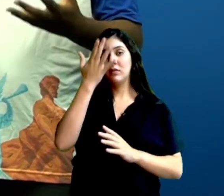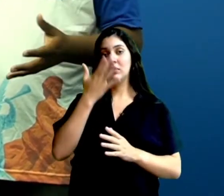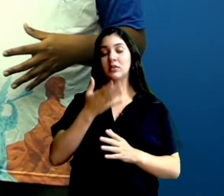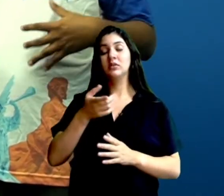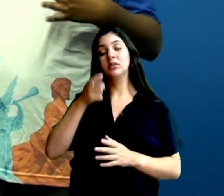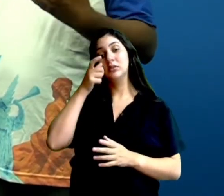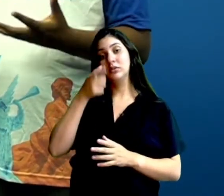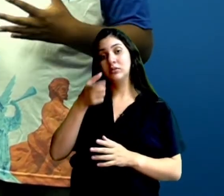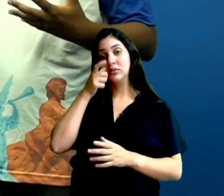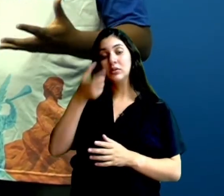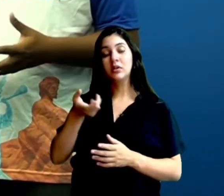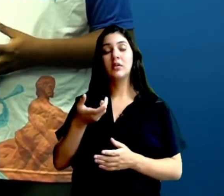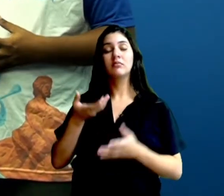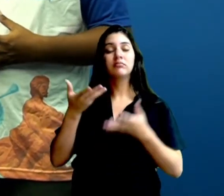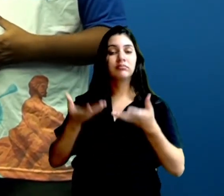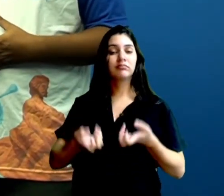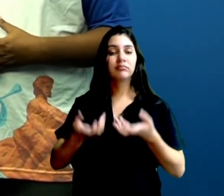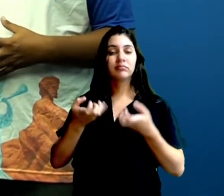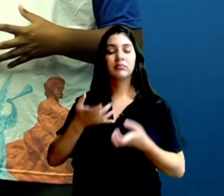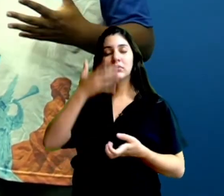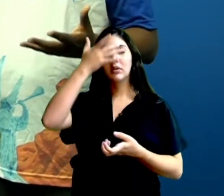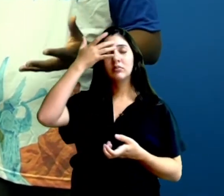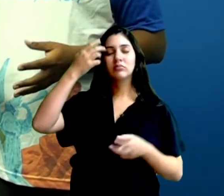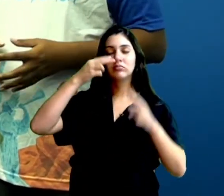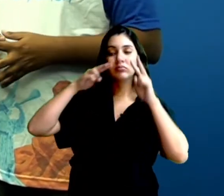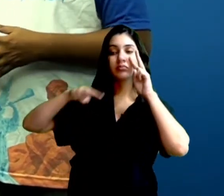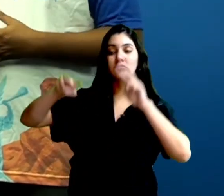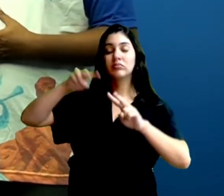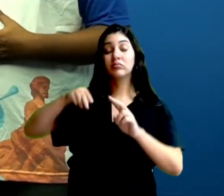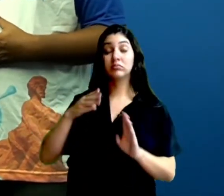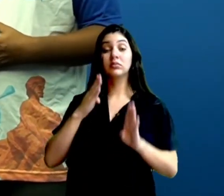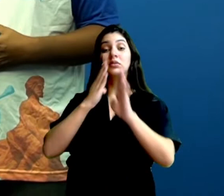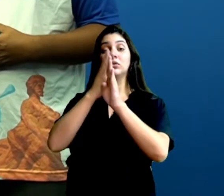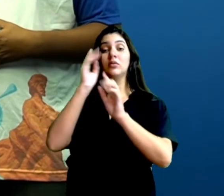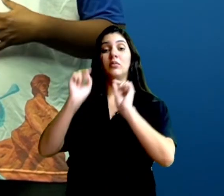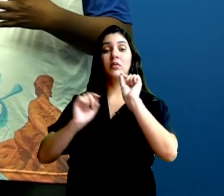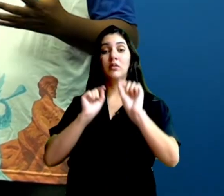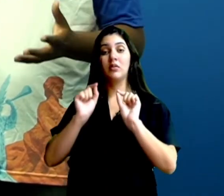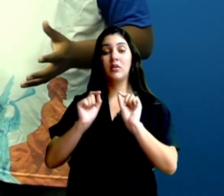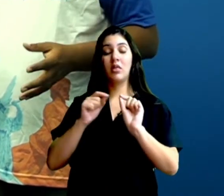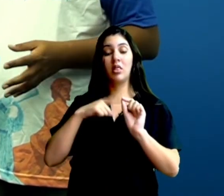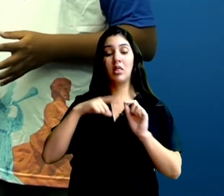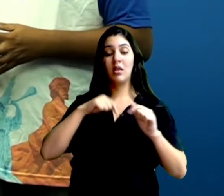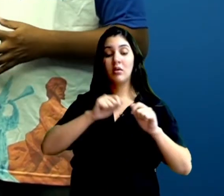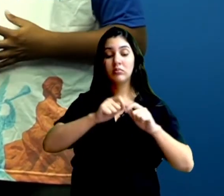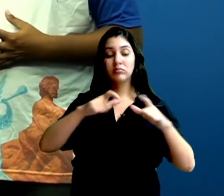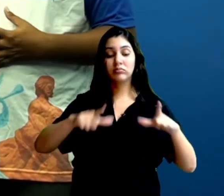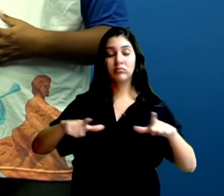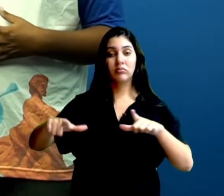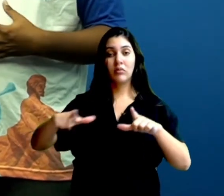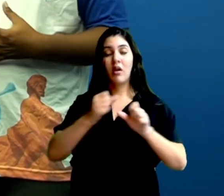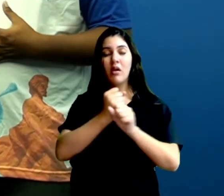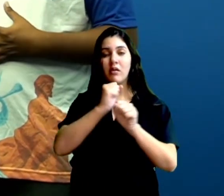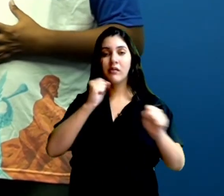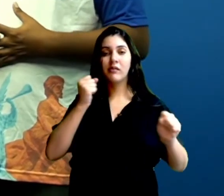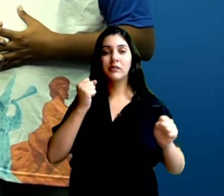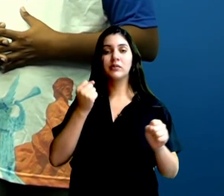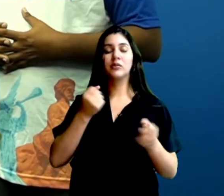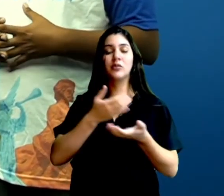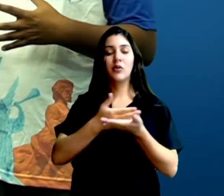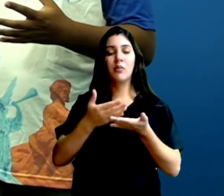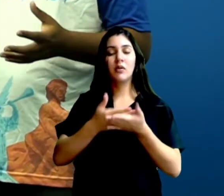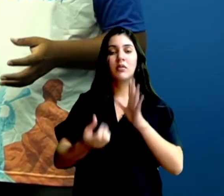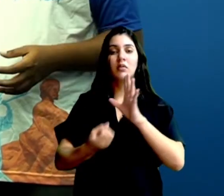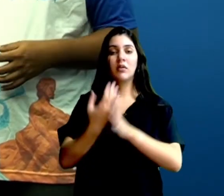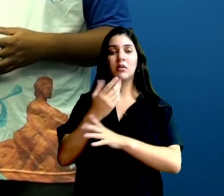o interesse, né, foi desenvolvendo o interesse das pessoas colonizadas, foi quando descobriram, né, grandes pastos cultiváveis, né, quando começou a se